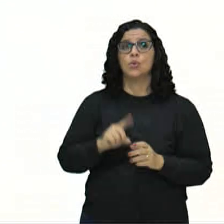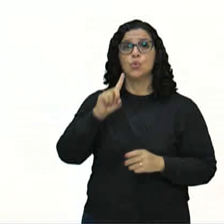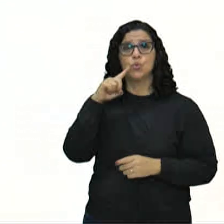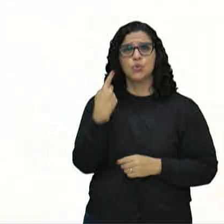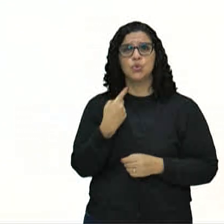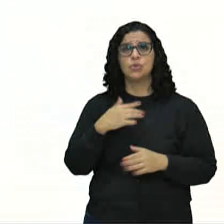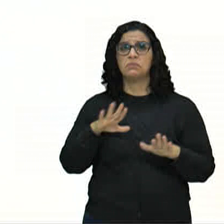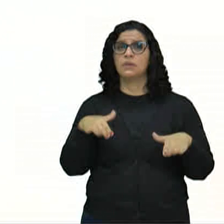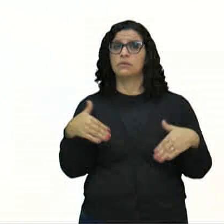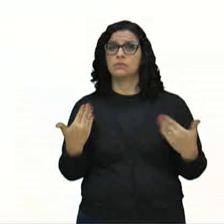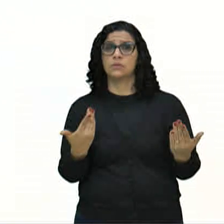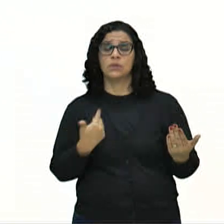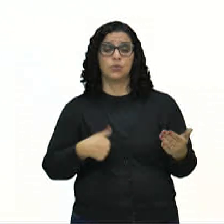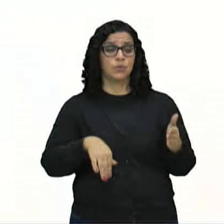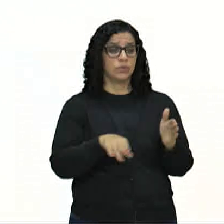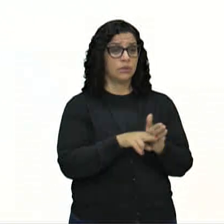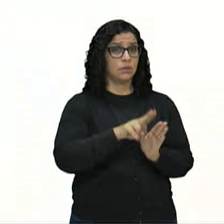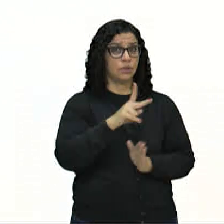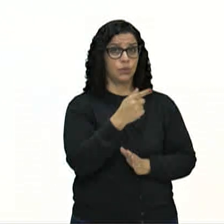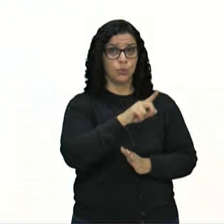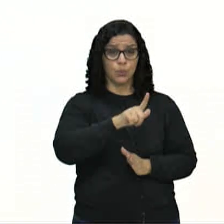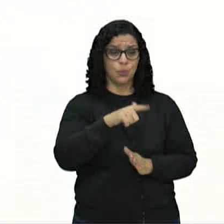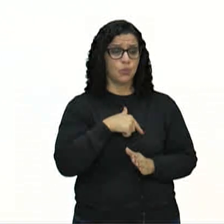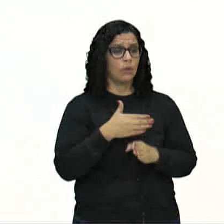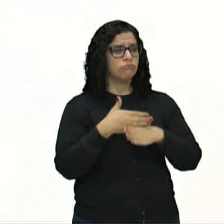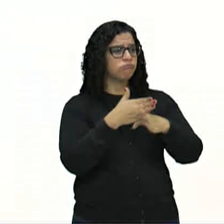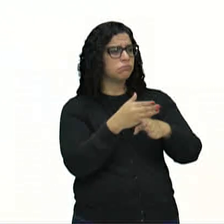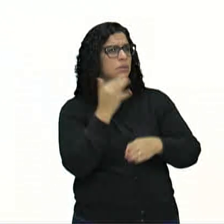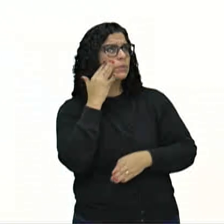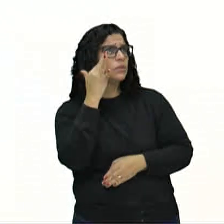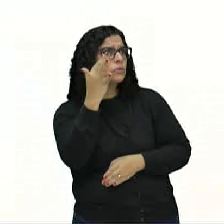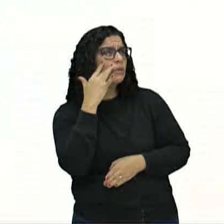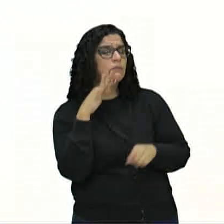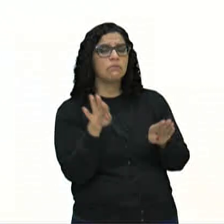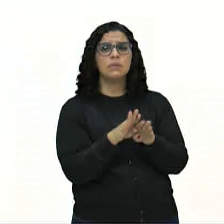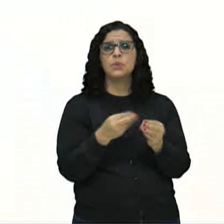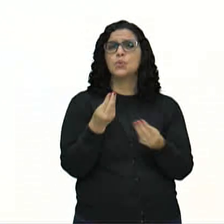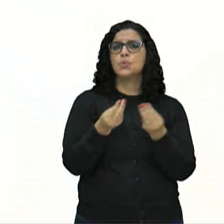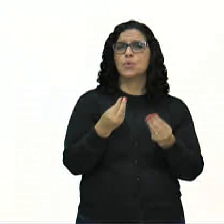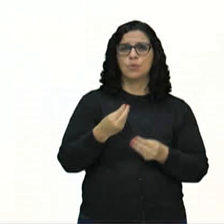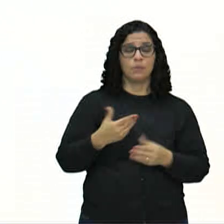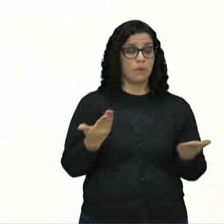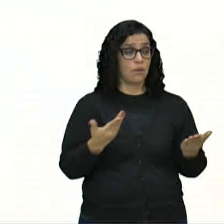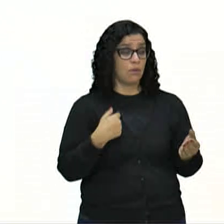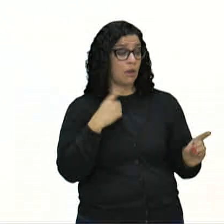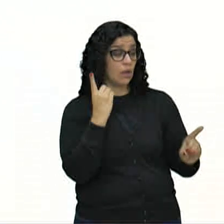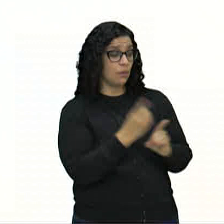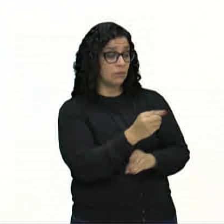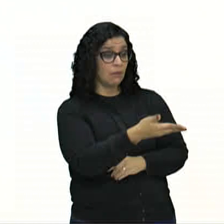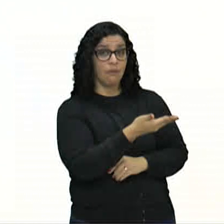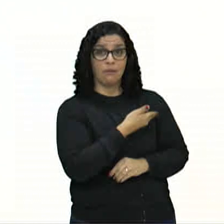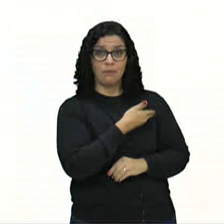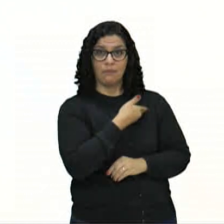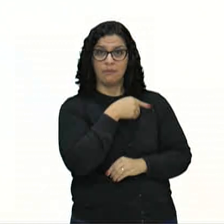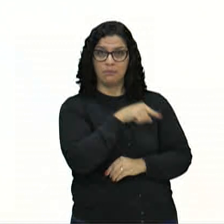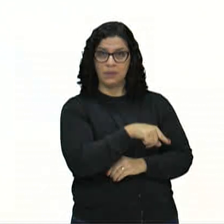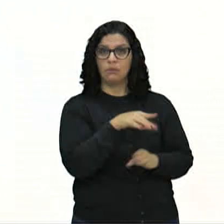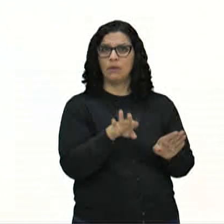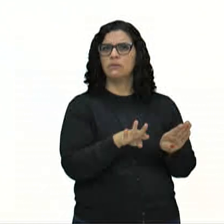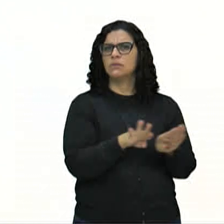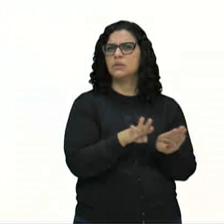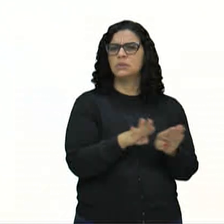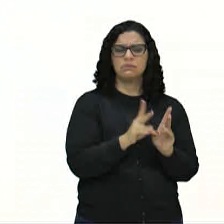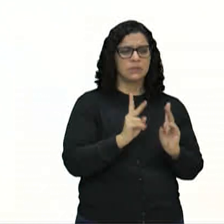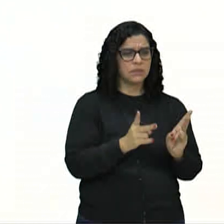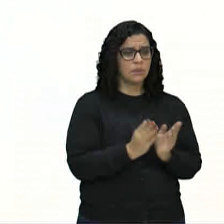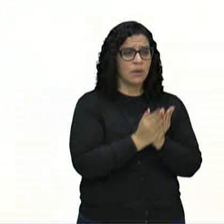dia que por acaso fui a Hall sem desígnio formado de levantar voo, encontrei lá um condiscípulo que estava